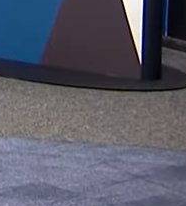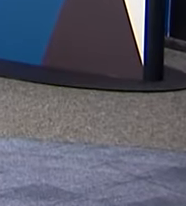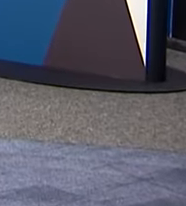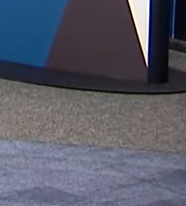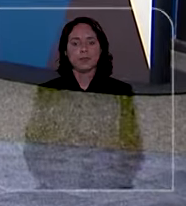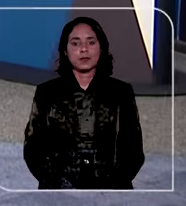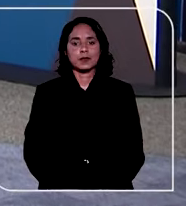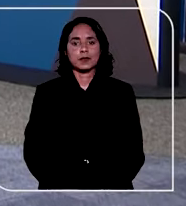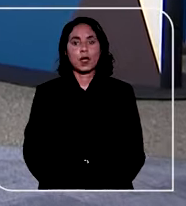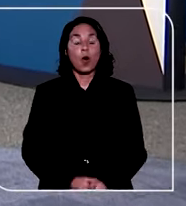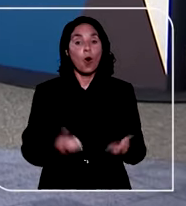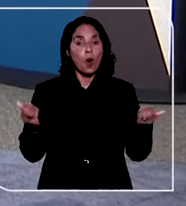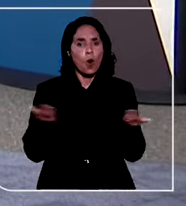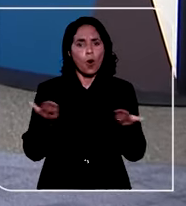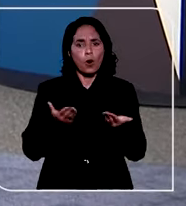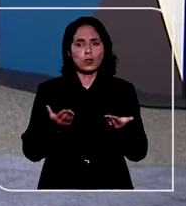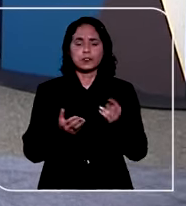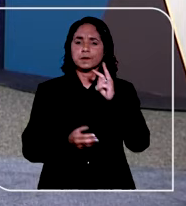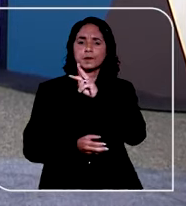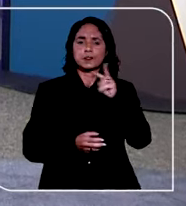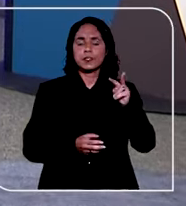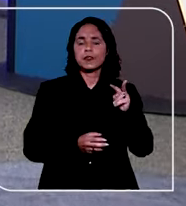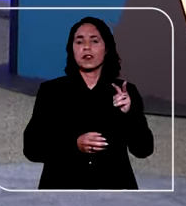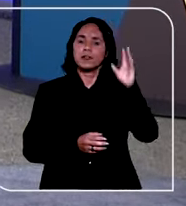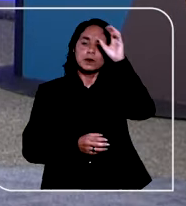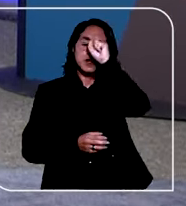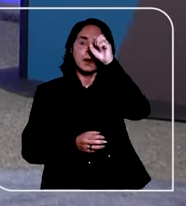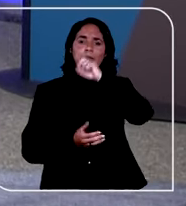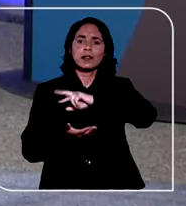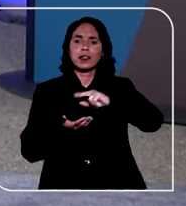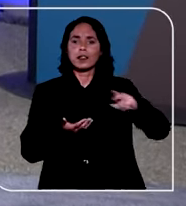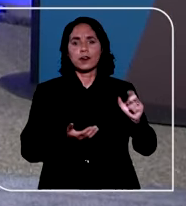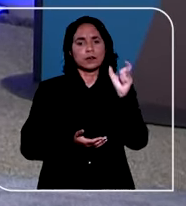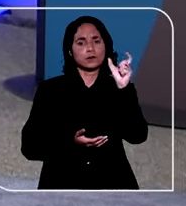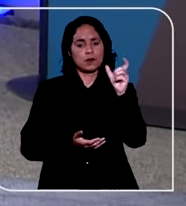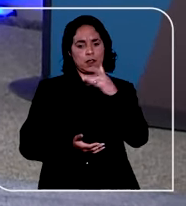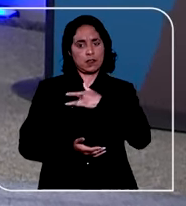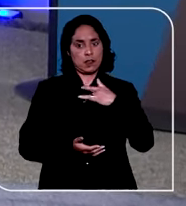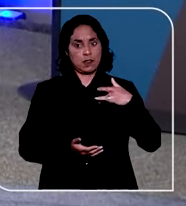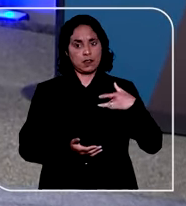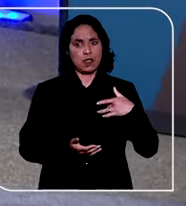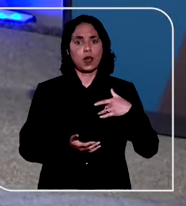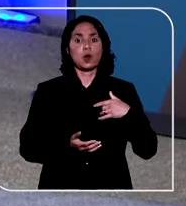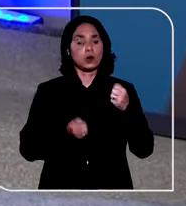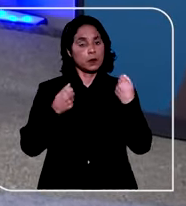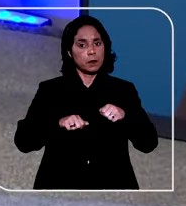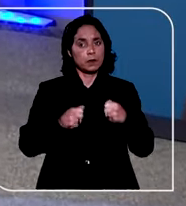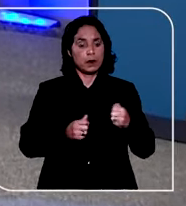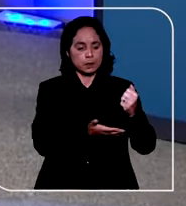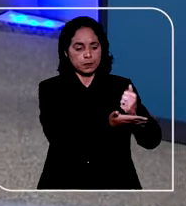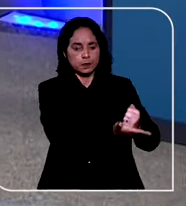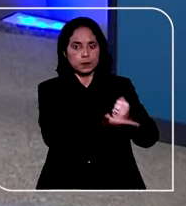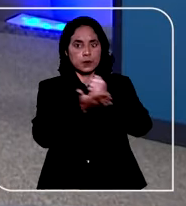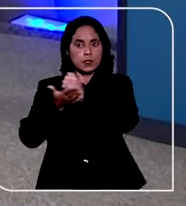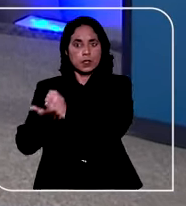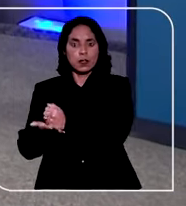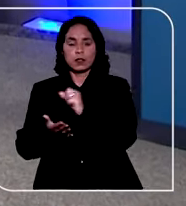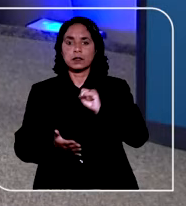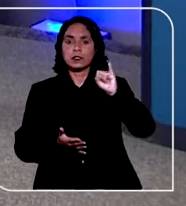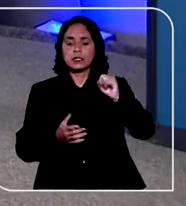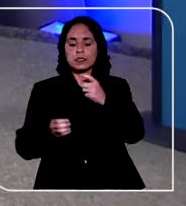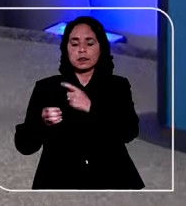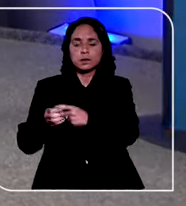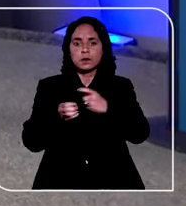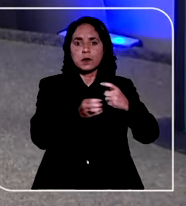notícias no programa de hoje você vai ver plano de saúde deve costear transporte Se município ou cidades